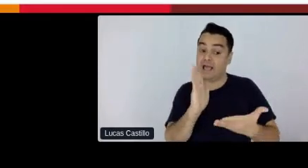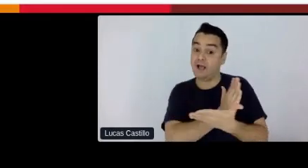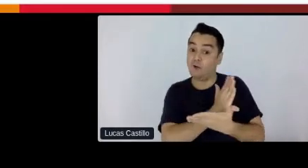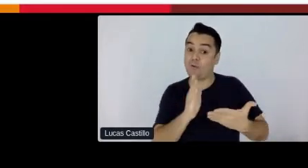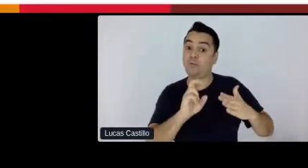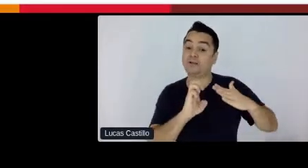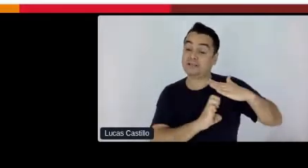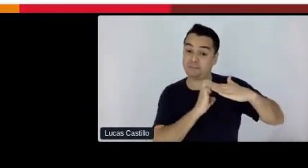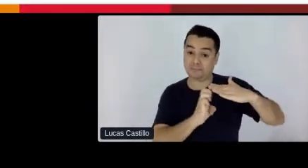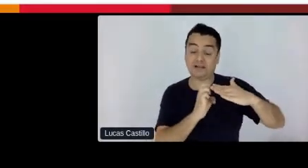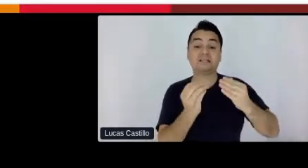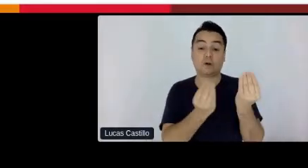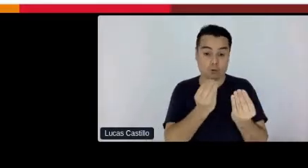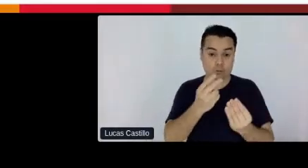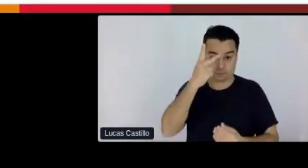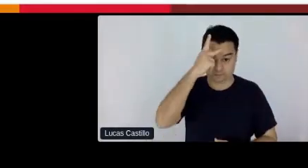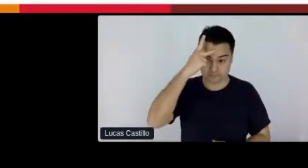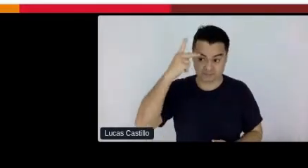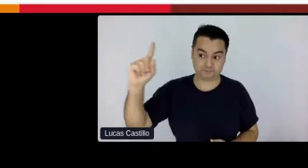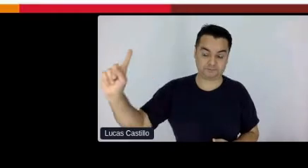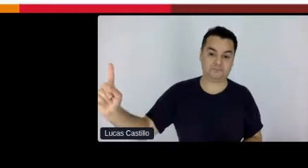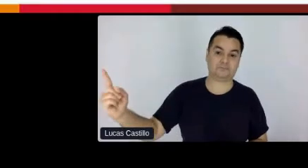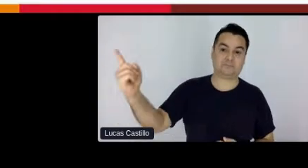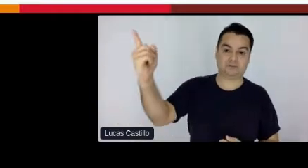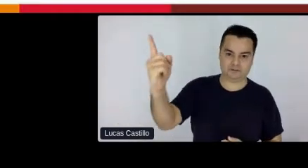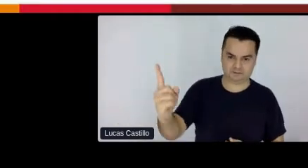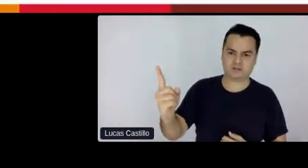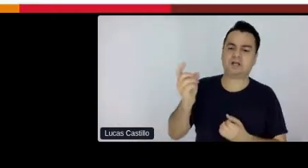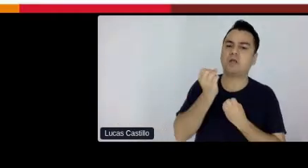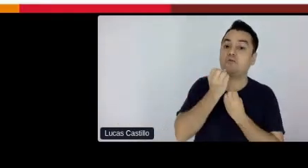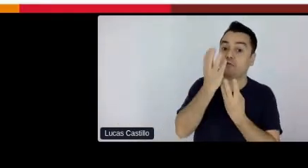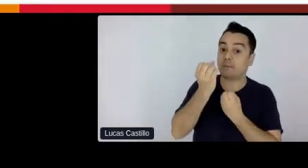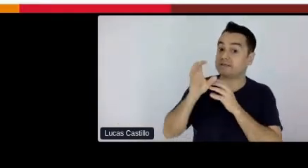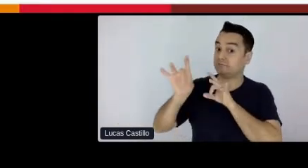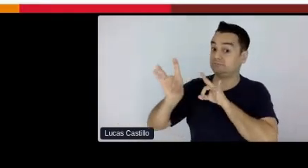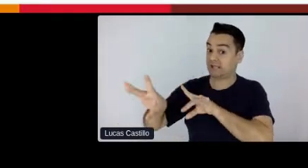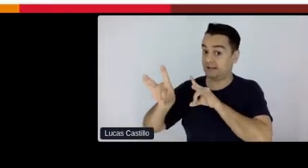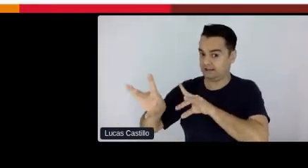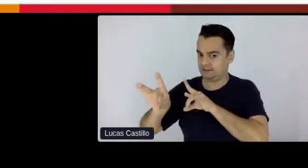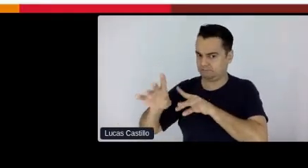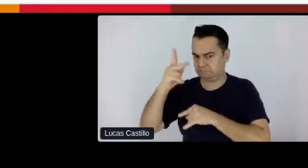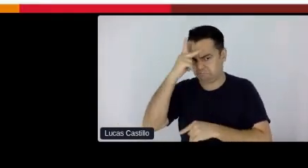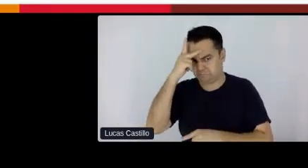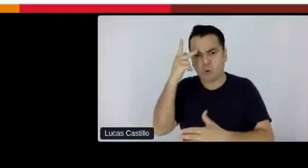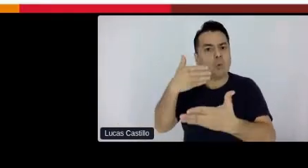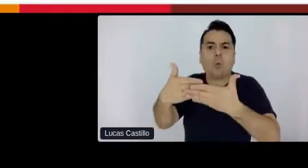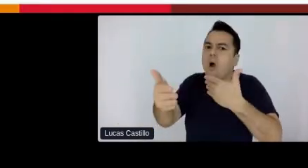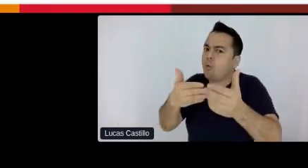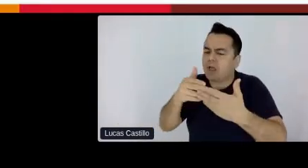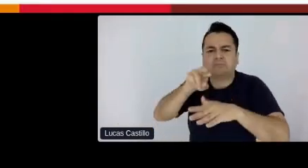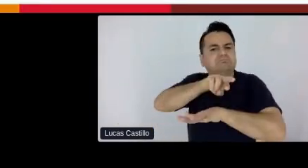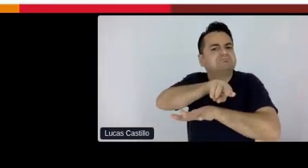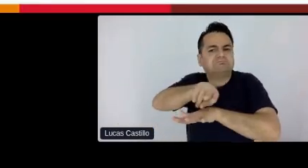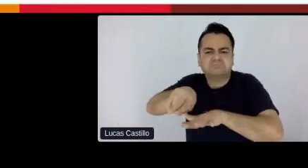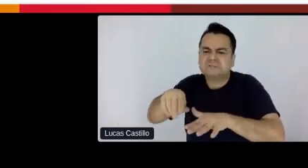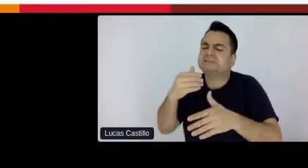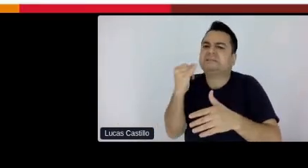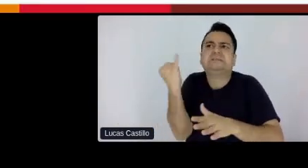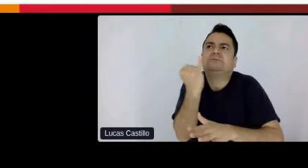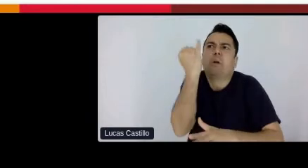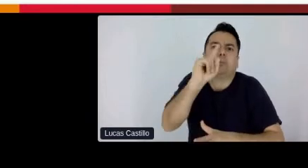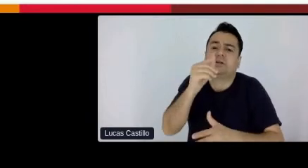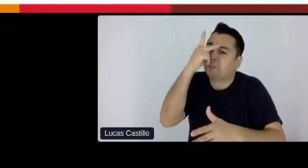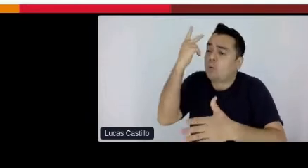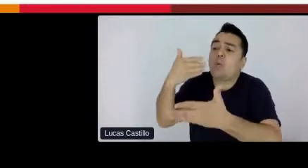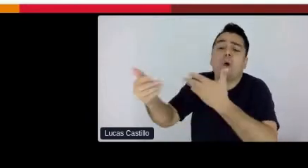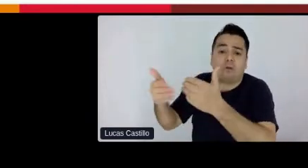seletivo às cegas, da seguinte forma: ele pede a informação técnica, né, da pessoa, mas algumas informações de